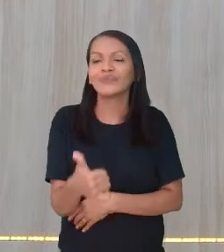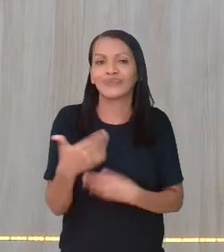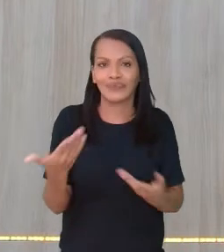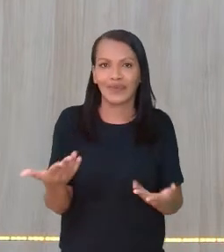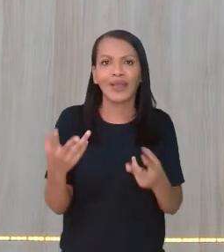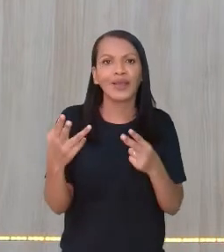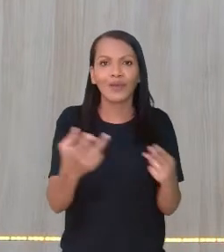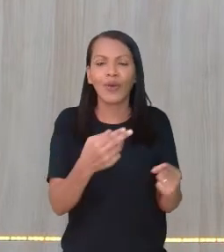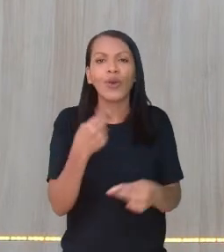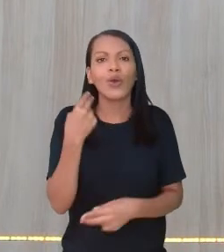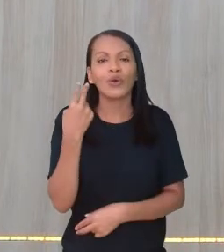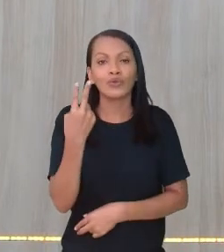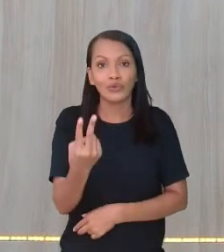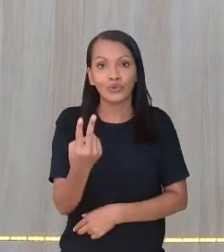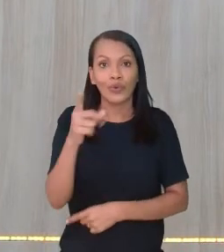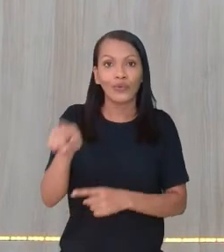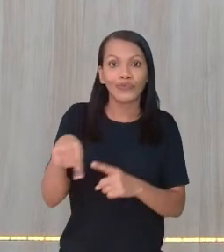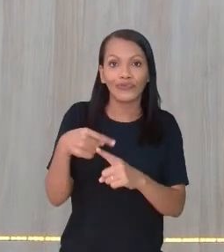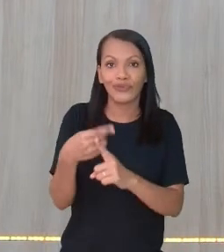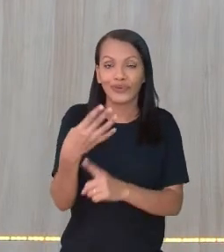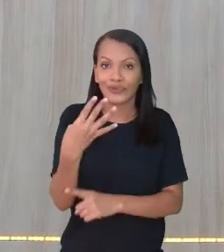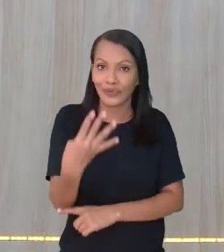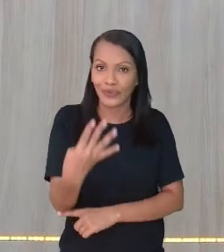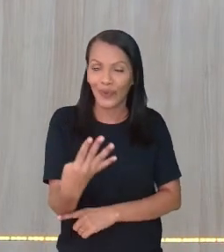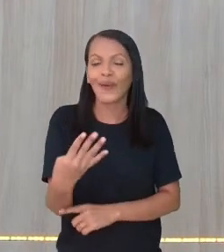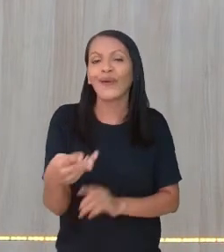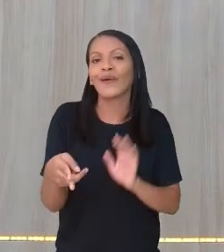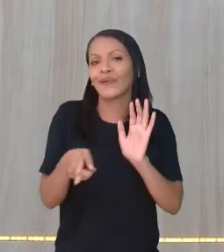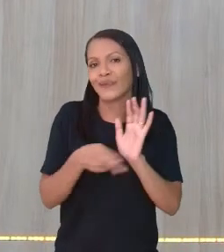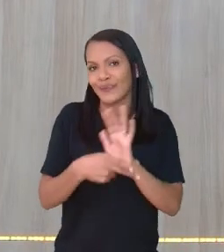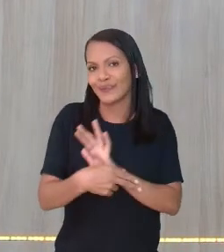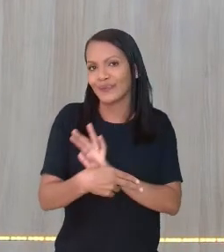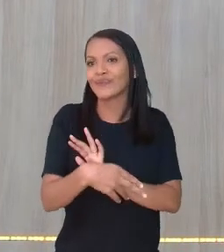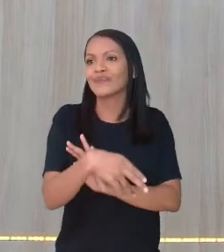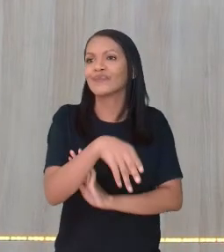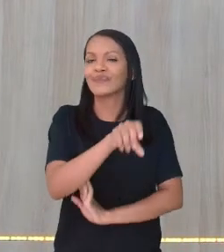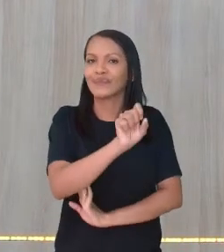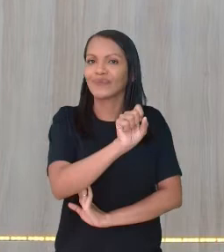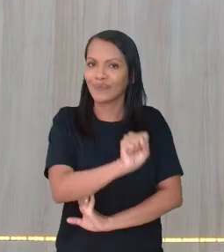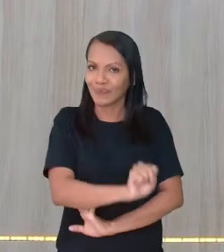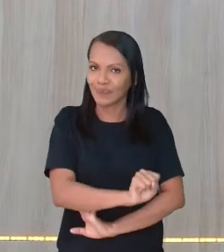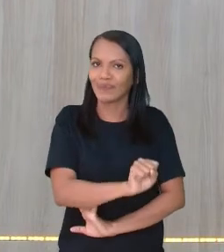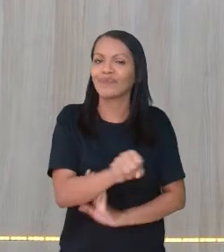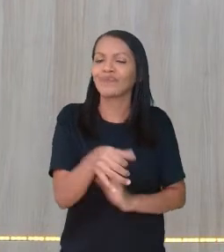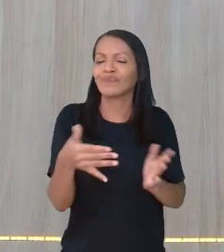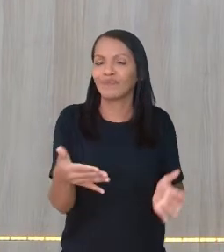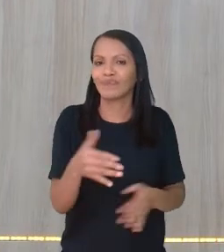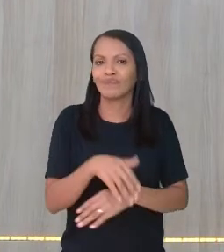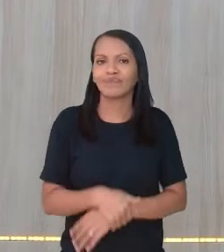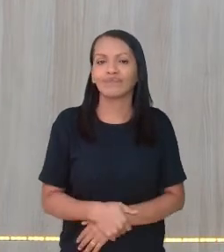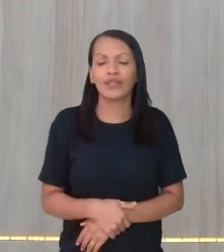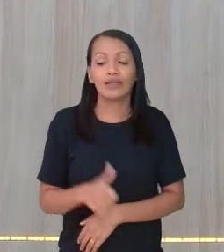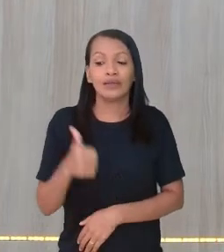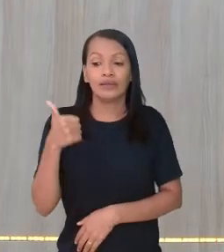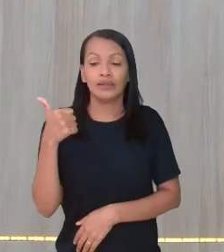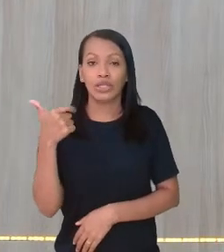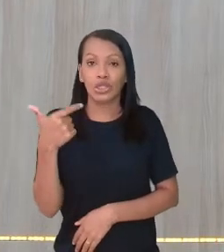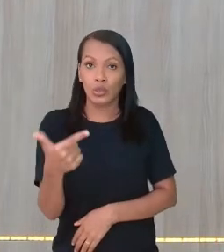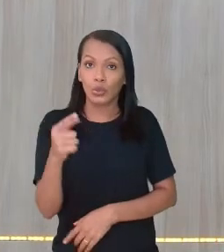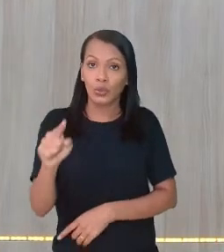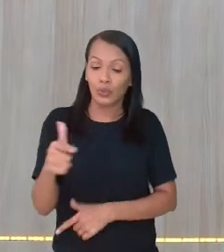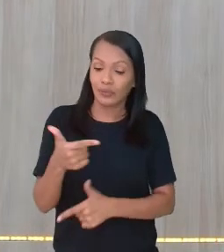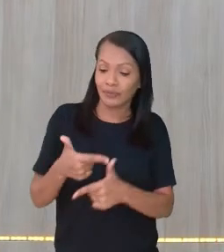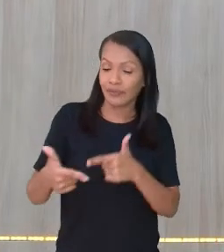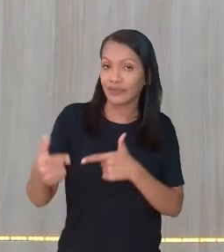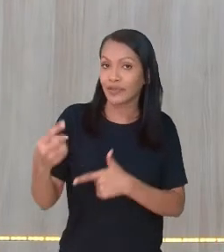3 partes iguais. Então, se eu divido aí ele em 3 partes iguais, 12 dividido por 3 é igual